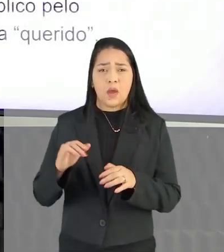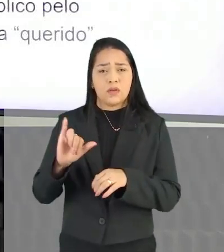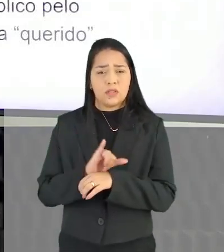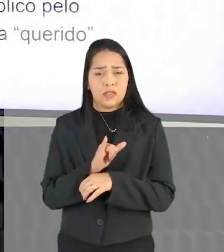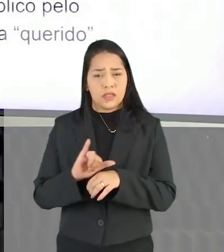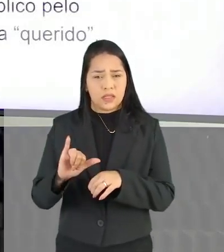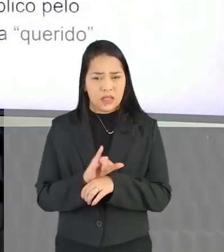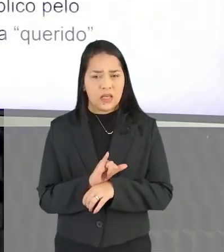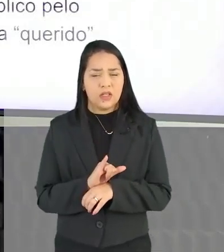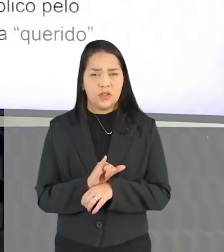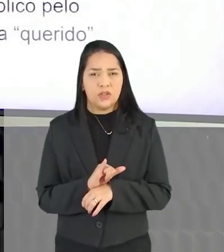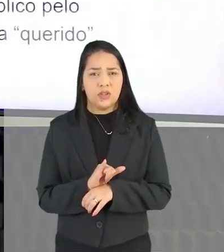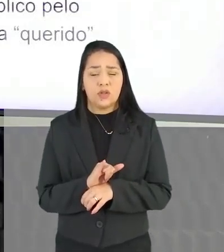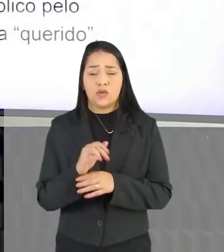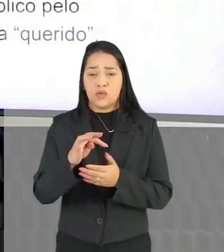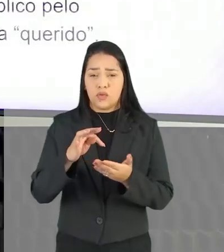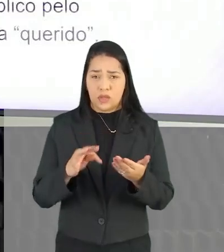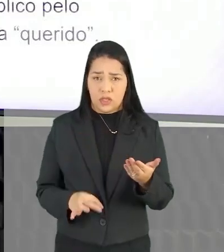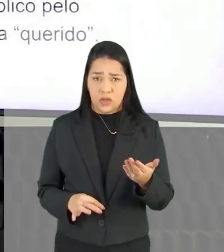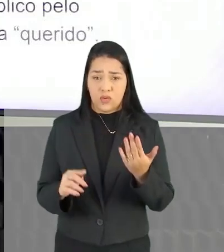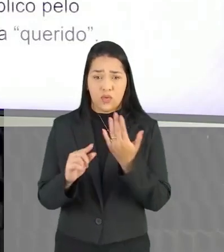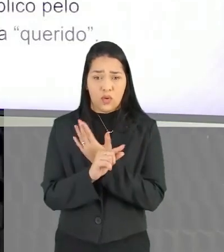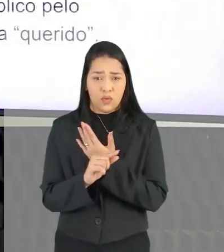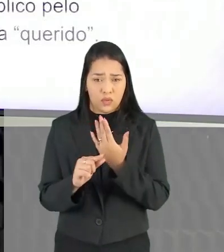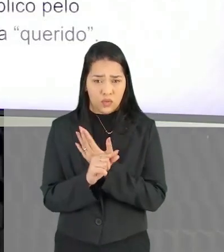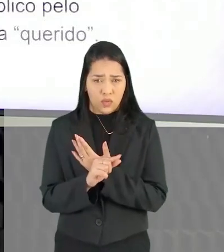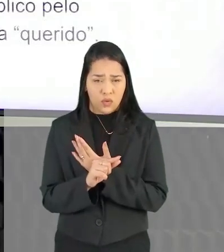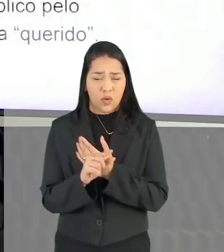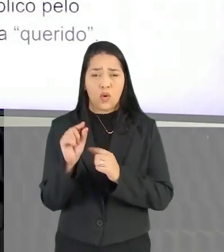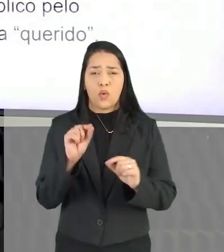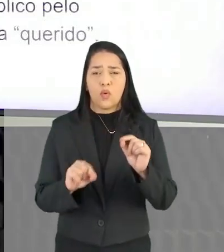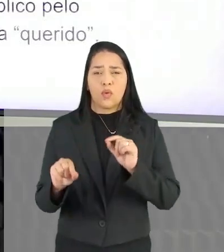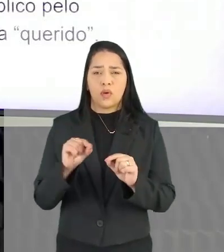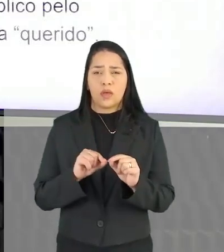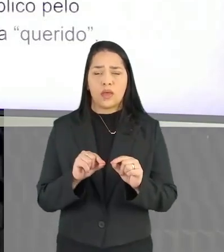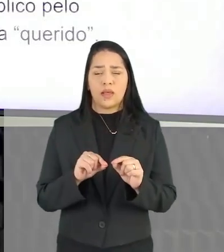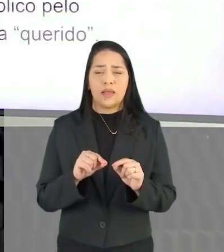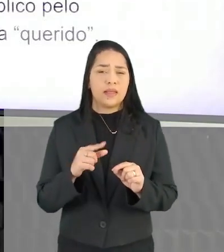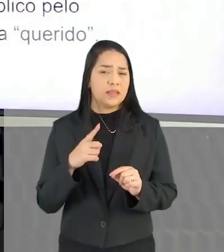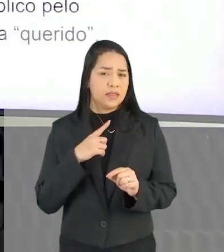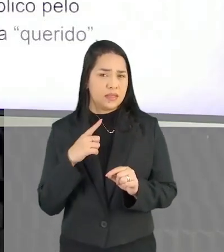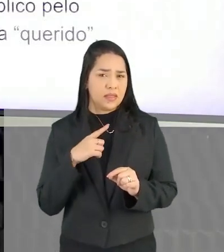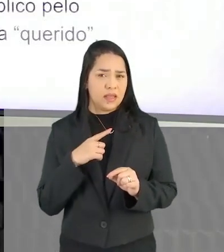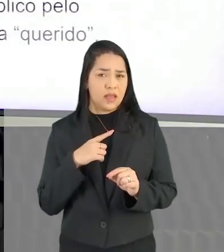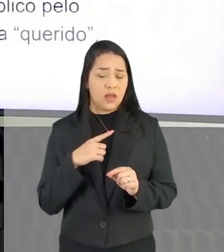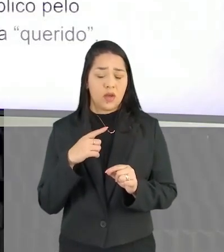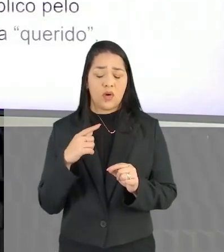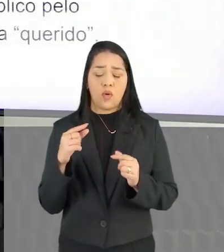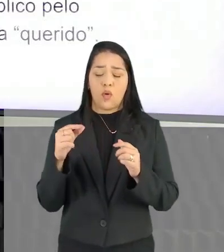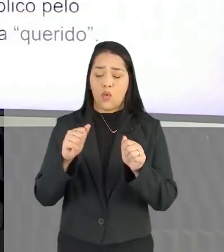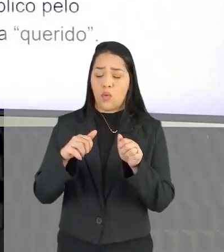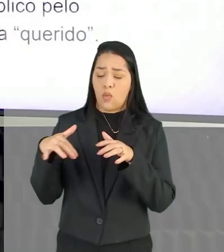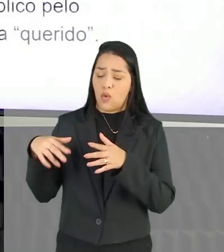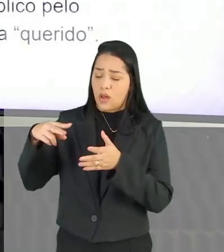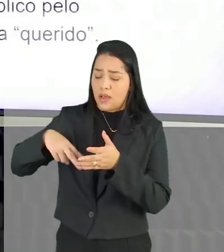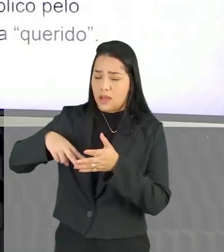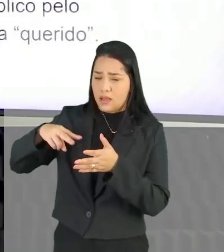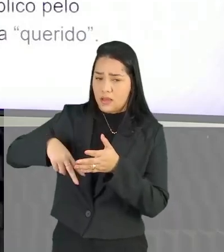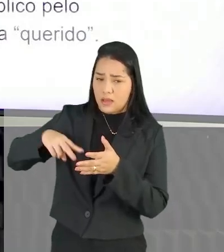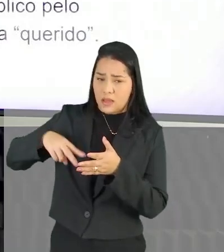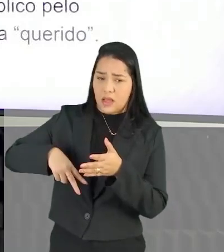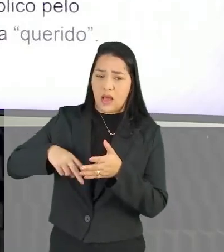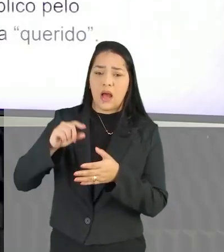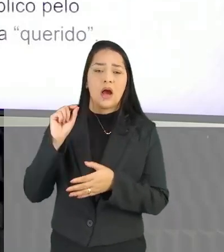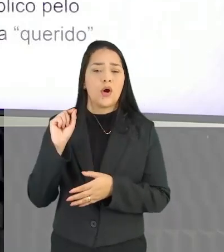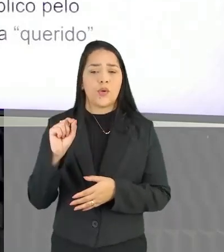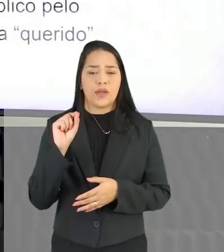de progressão do texto, o autor simula uma interlocução com o público leitor ao